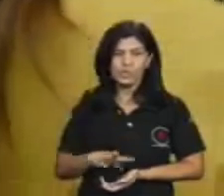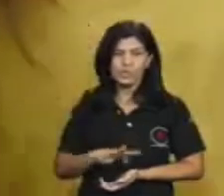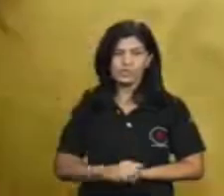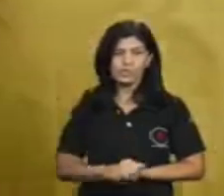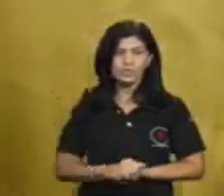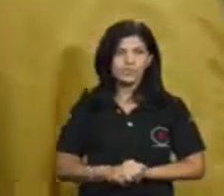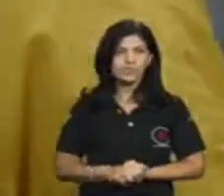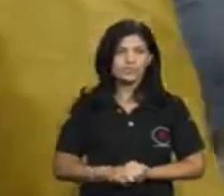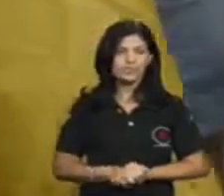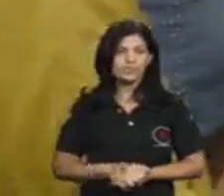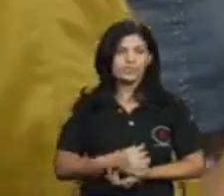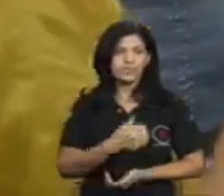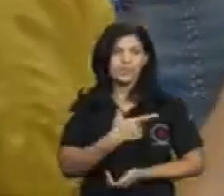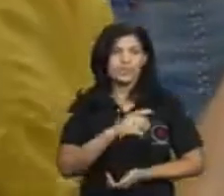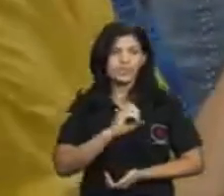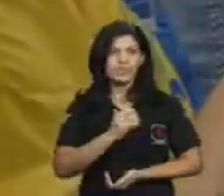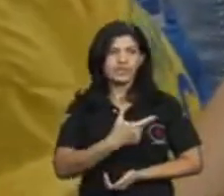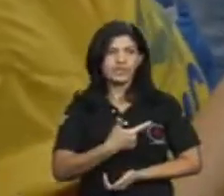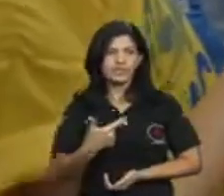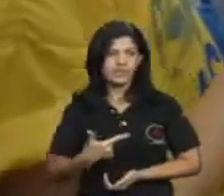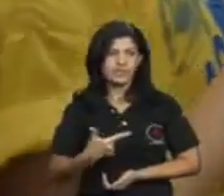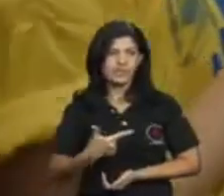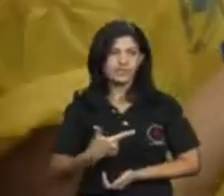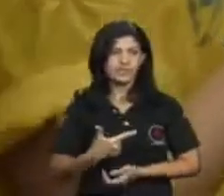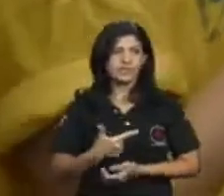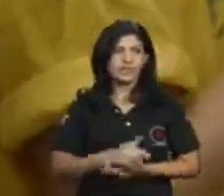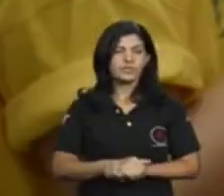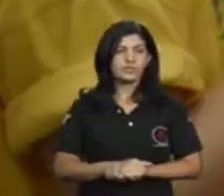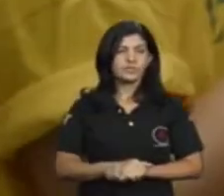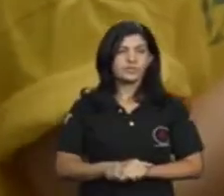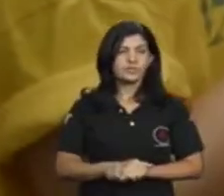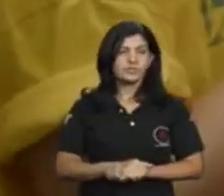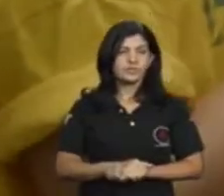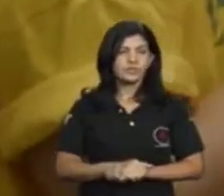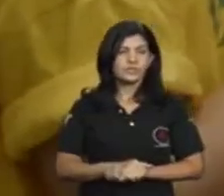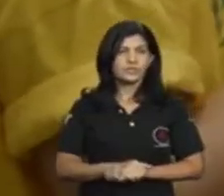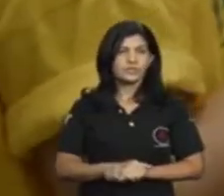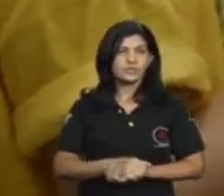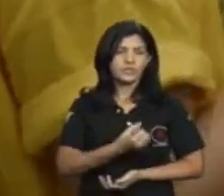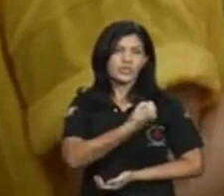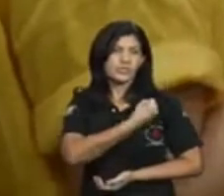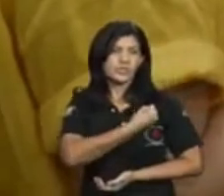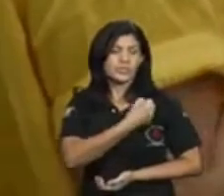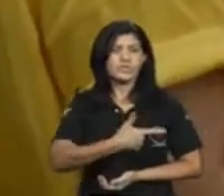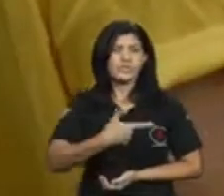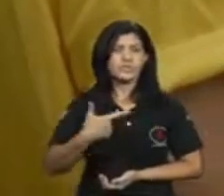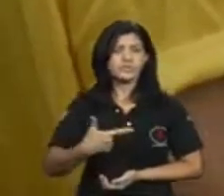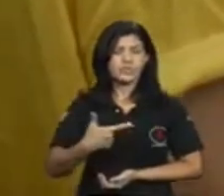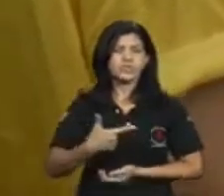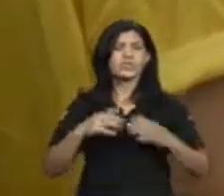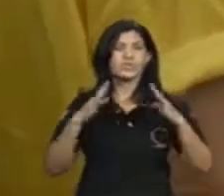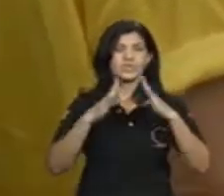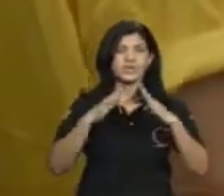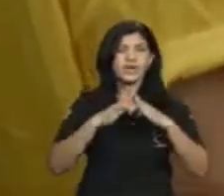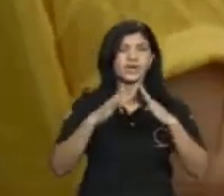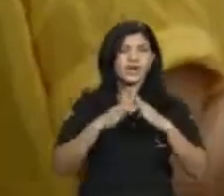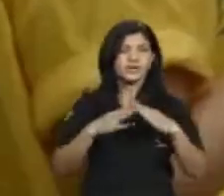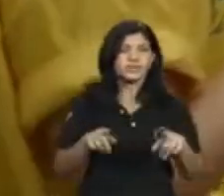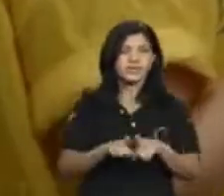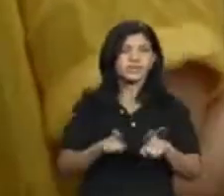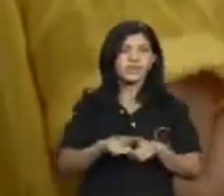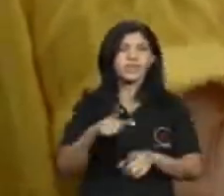ano é 2022, e o número dele é 22, e na casa dela tem